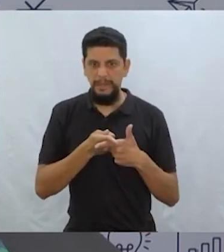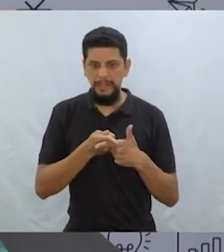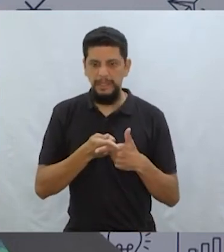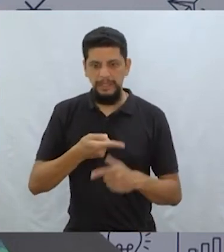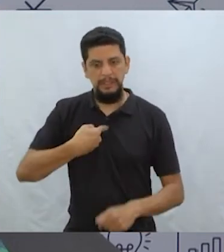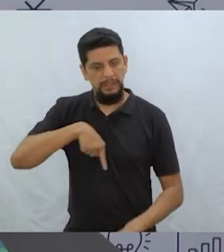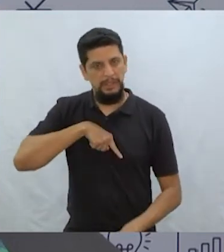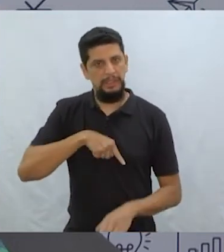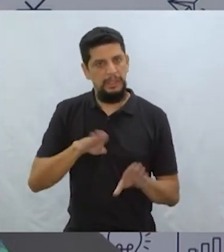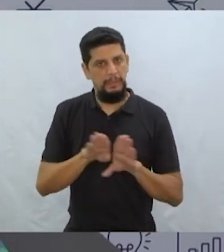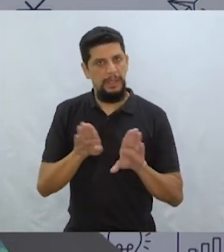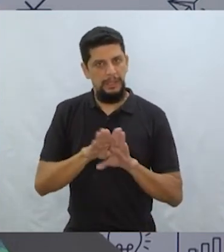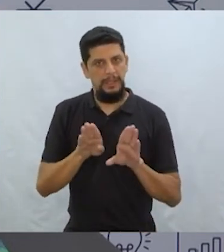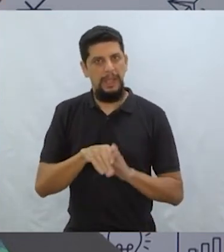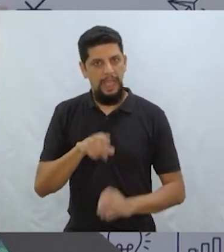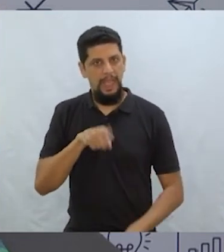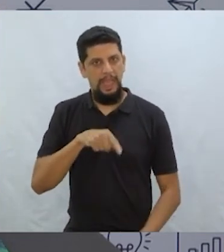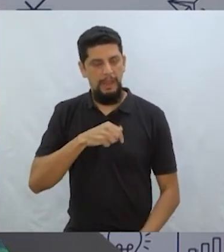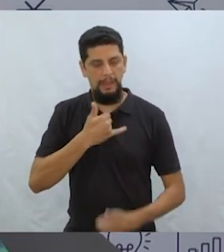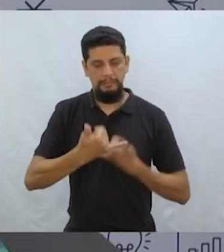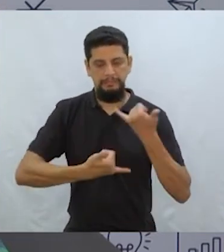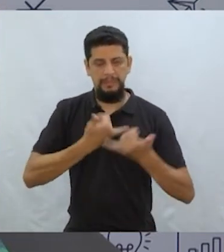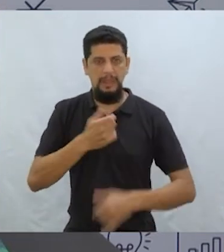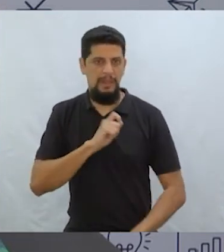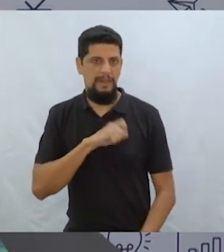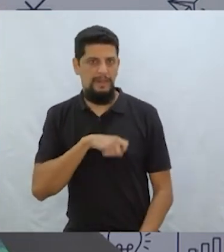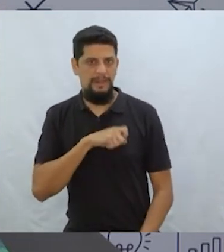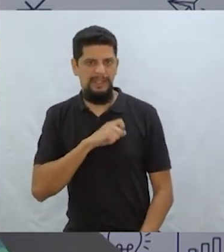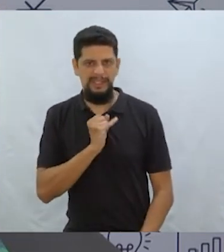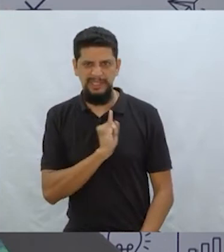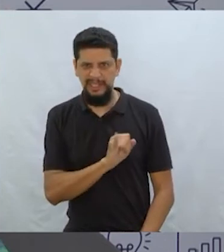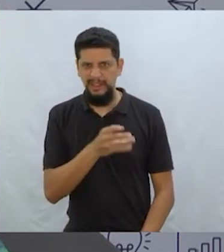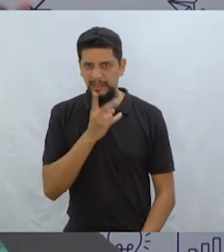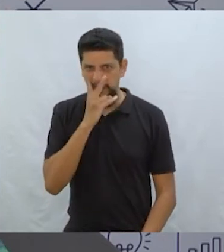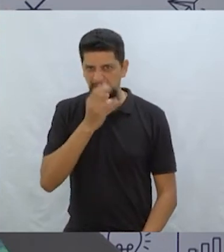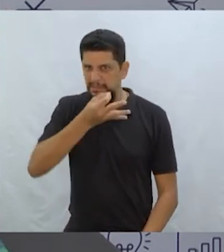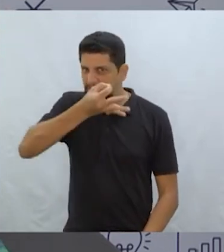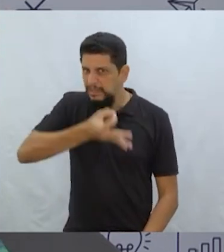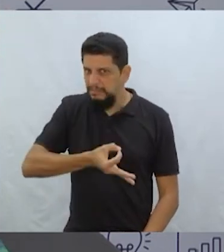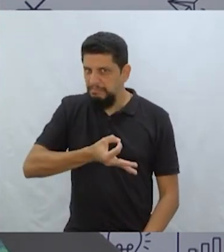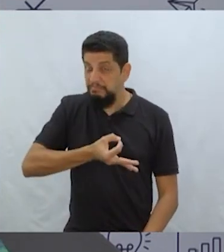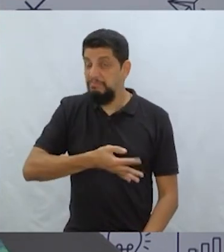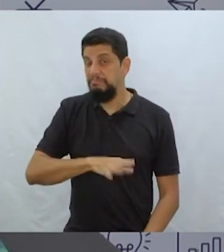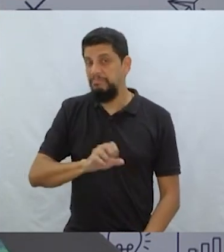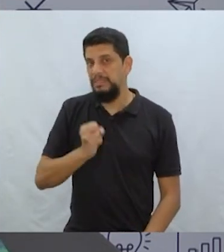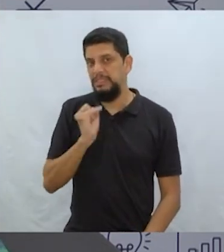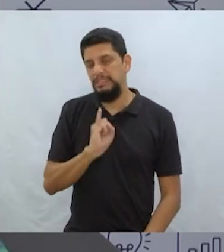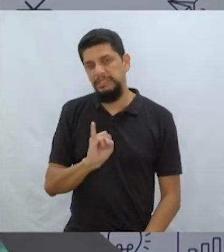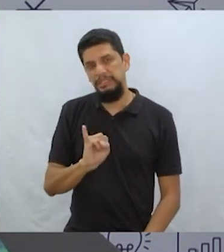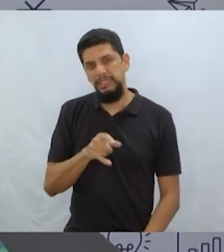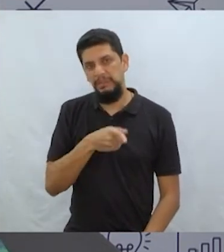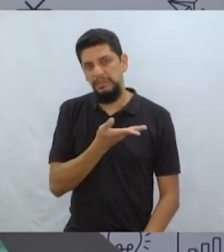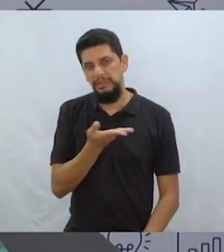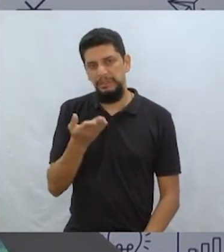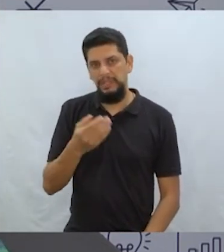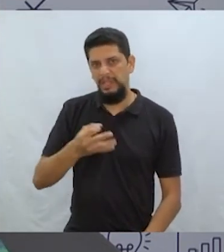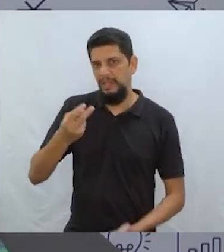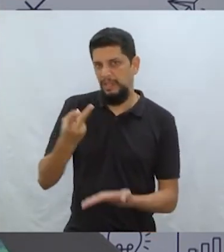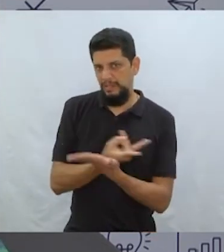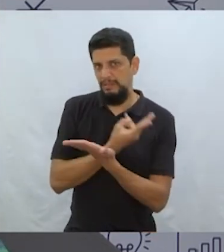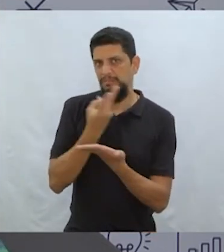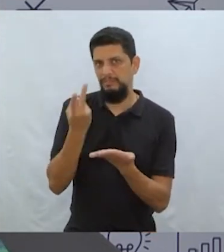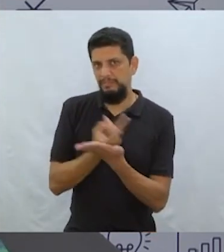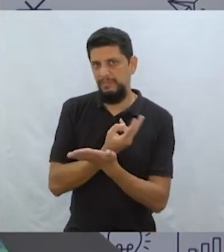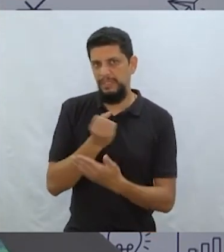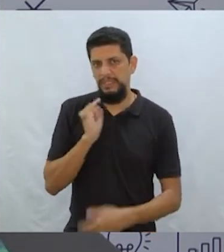afinal também foi uma brincadeira Será que você achou correto Será que você achou